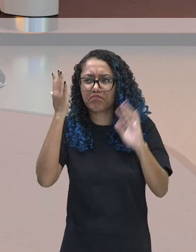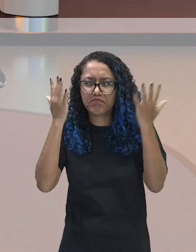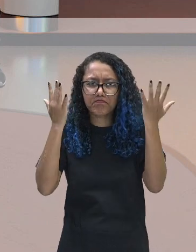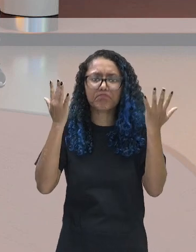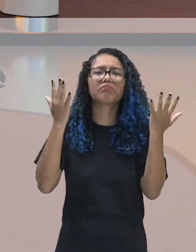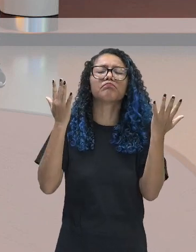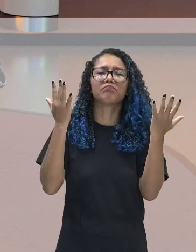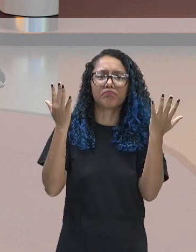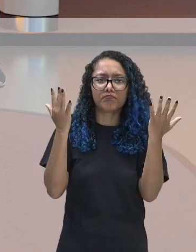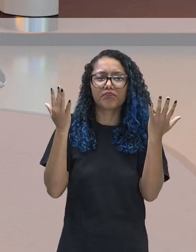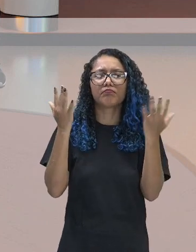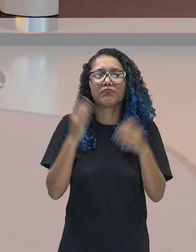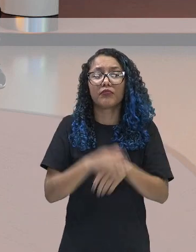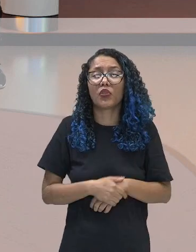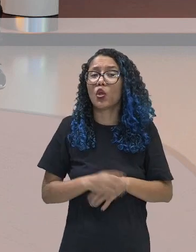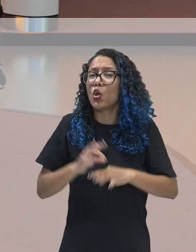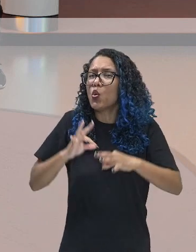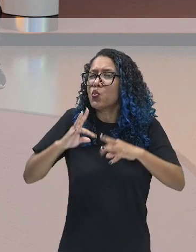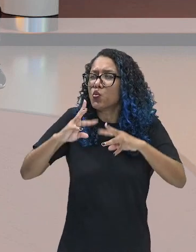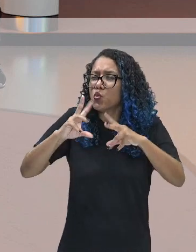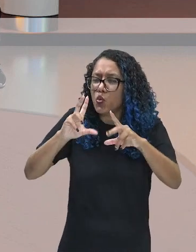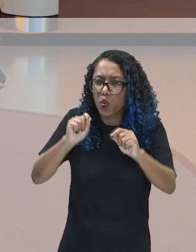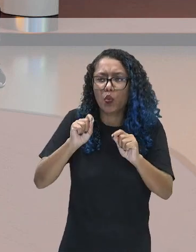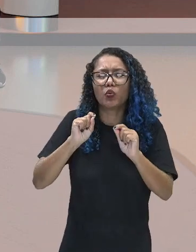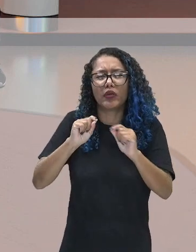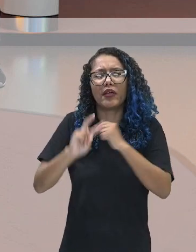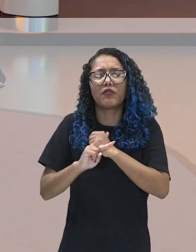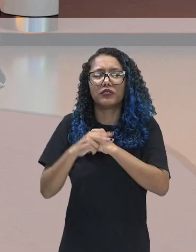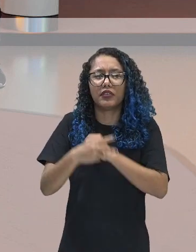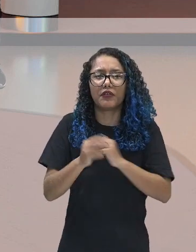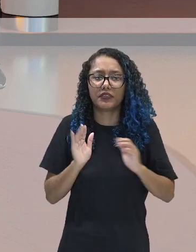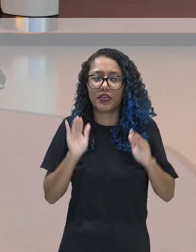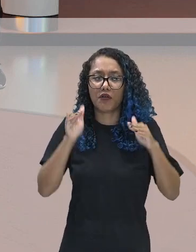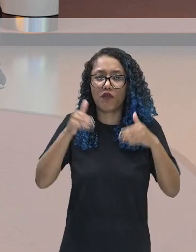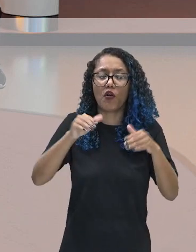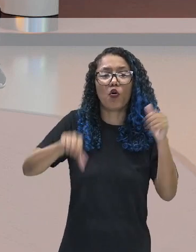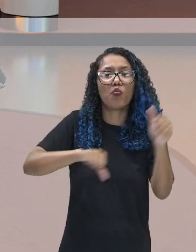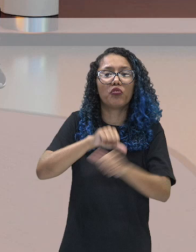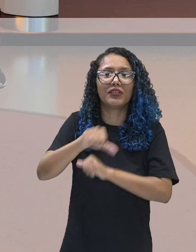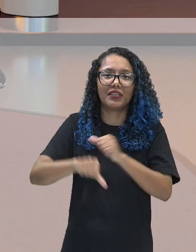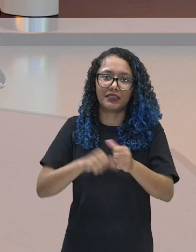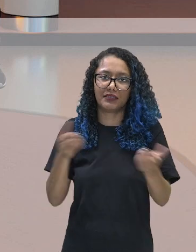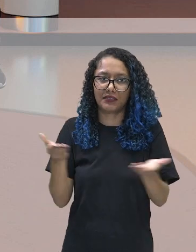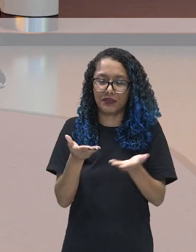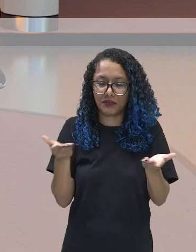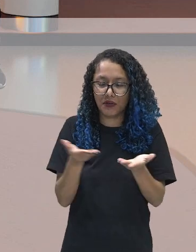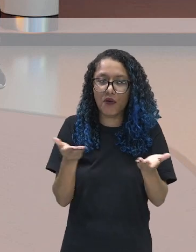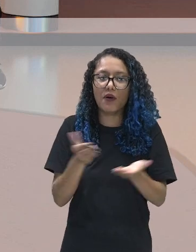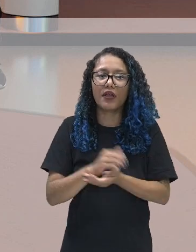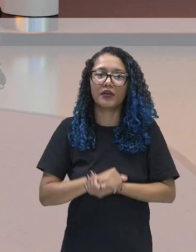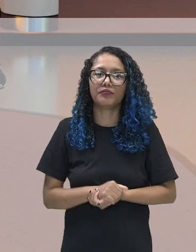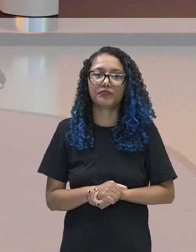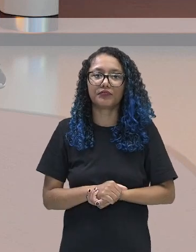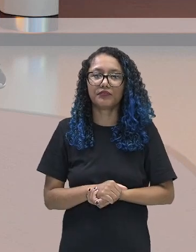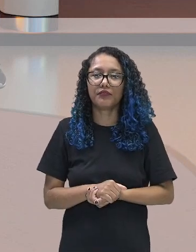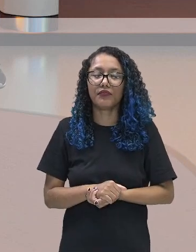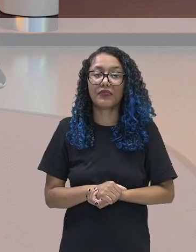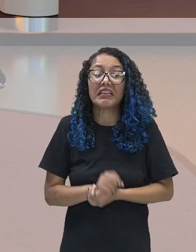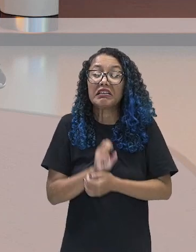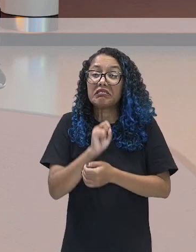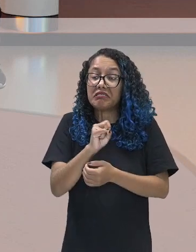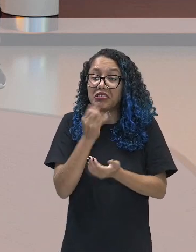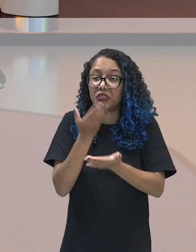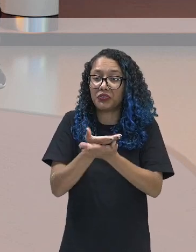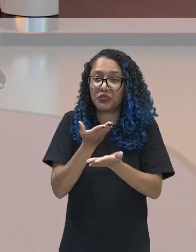atrás, são frutos desse processo histórico, dessas mudanças que acontecem e que através do estudo da história,